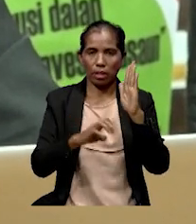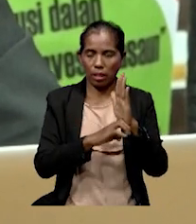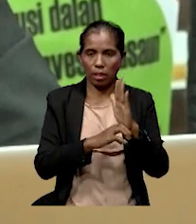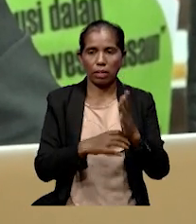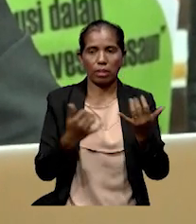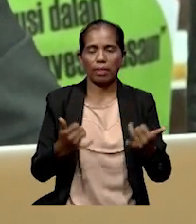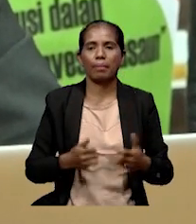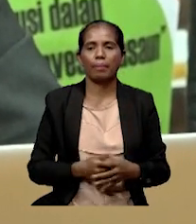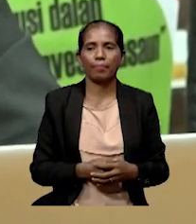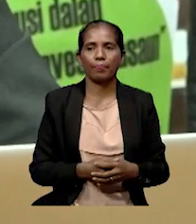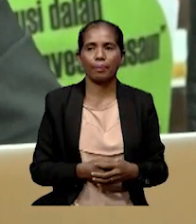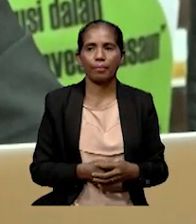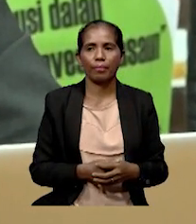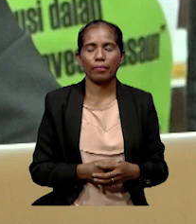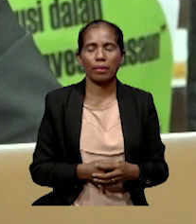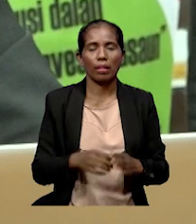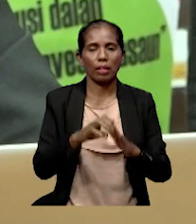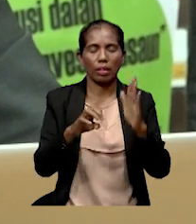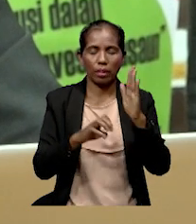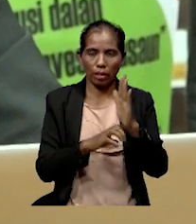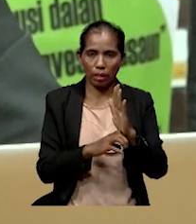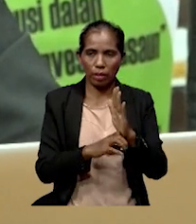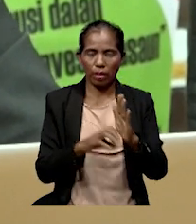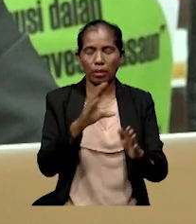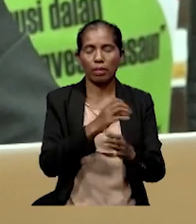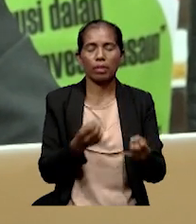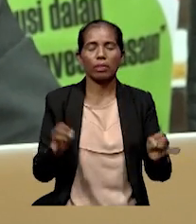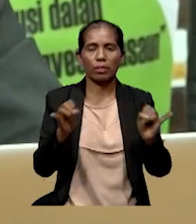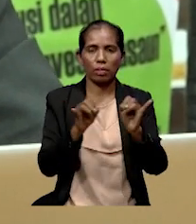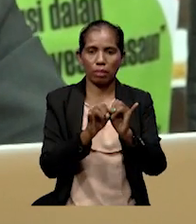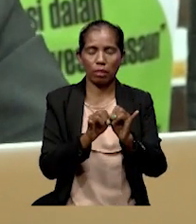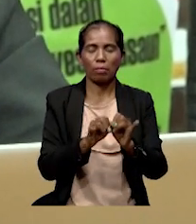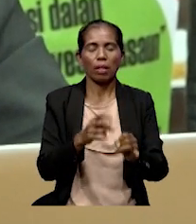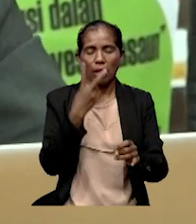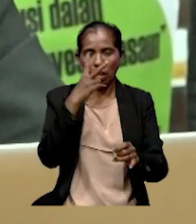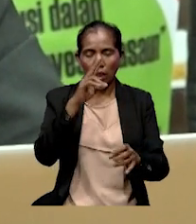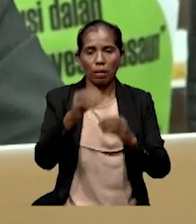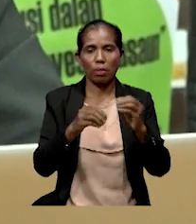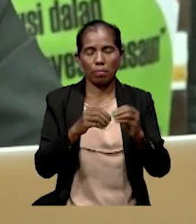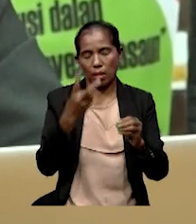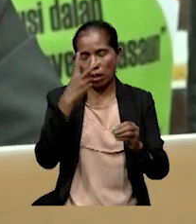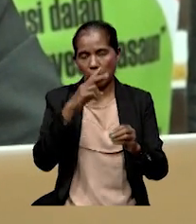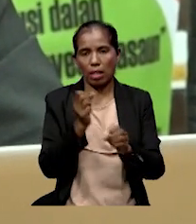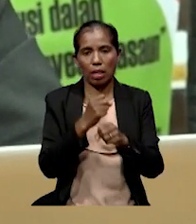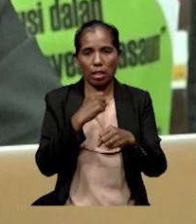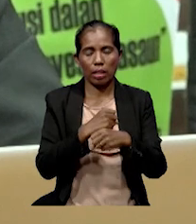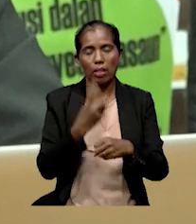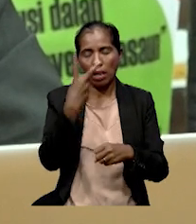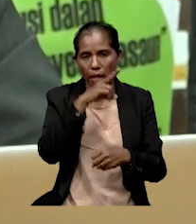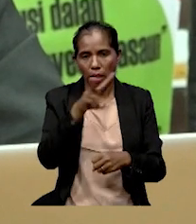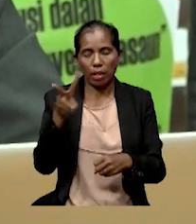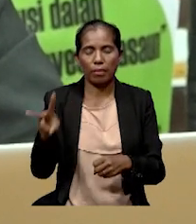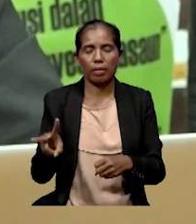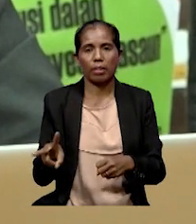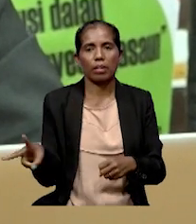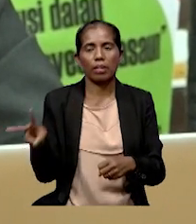neninha, Estado, que instituição direta, que indireta sira, ato controlo, halo na fata em controlo, va